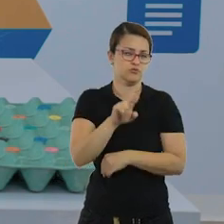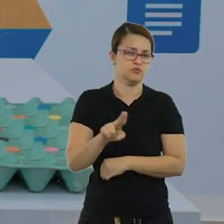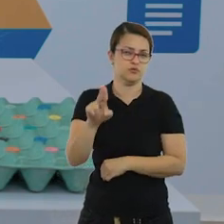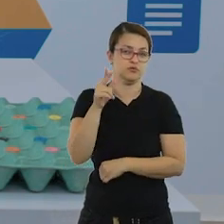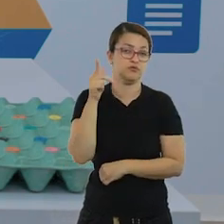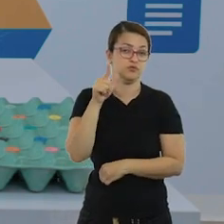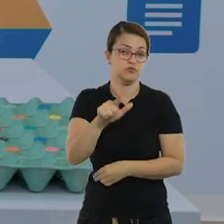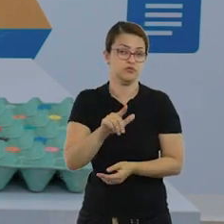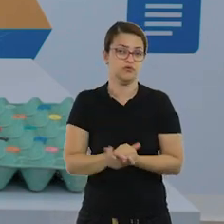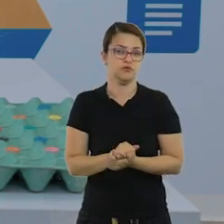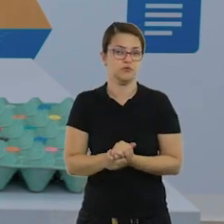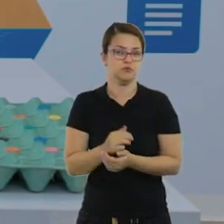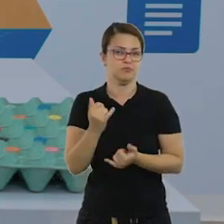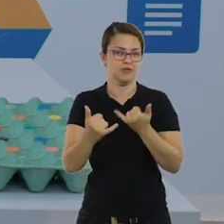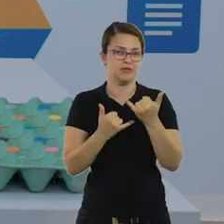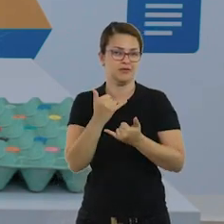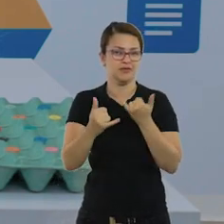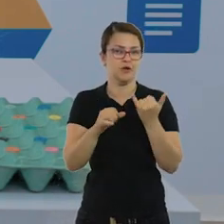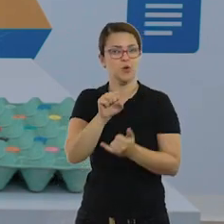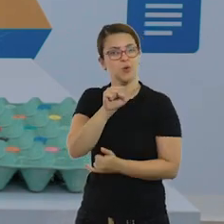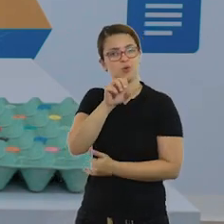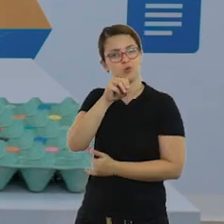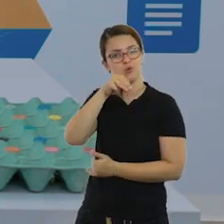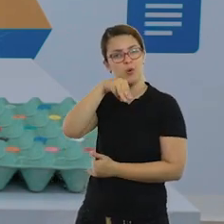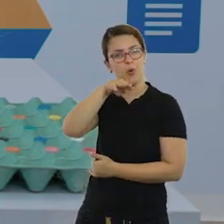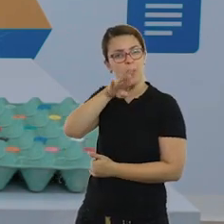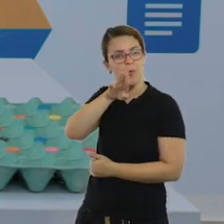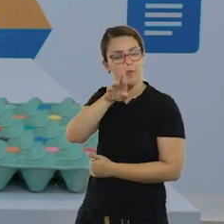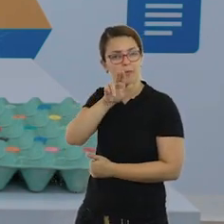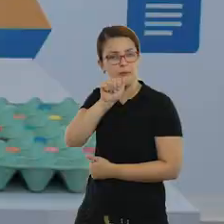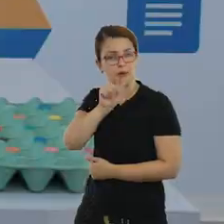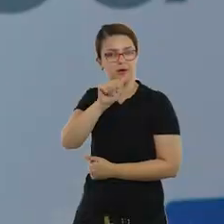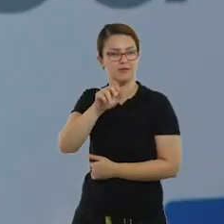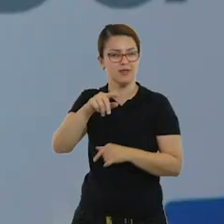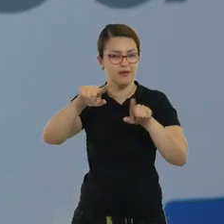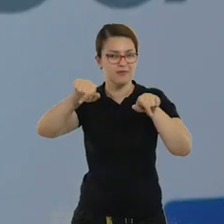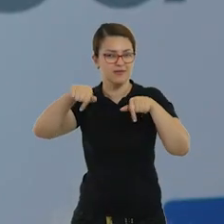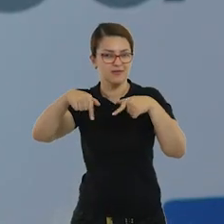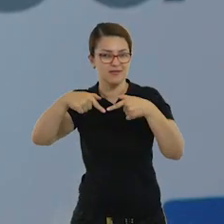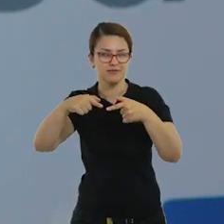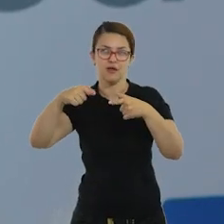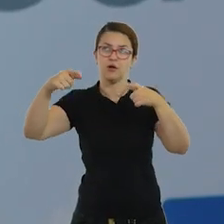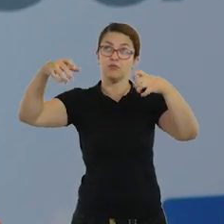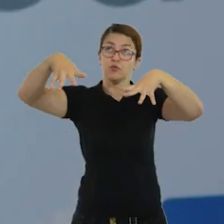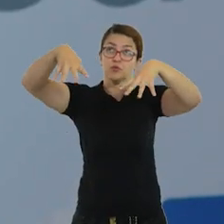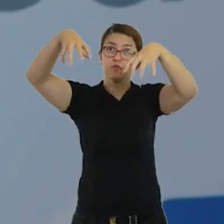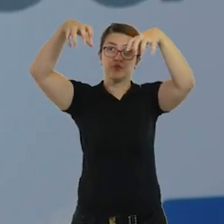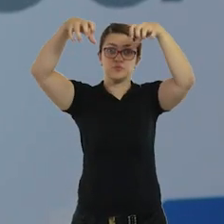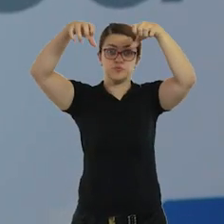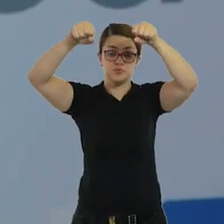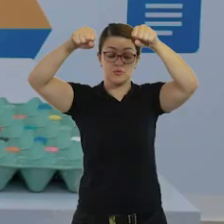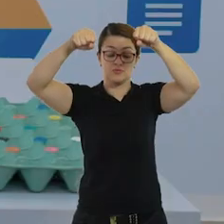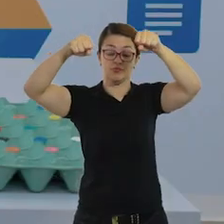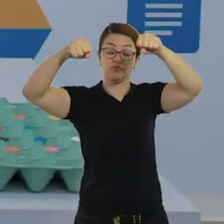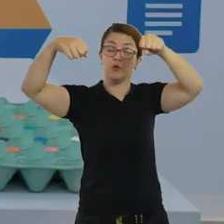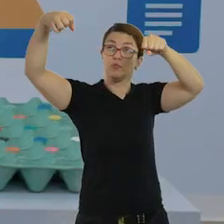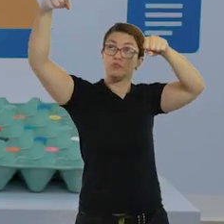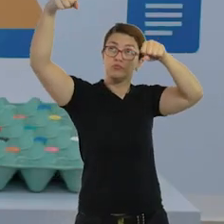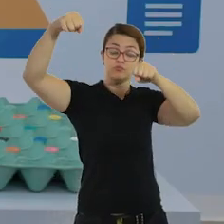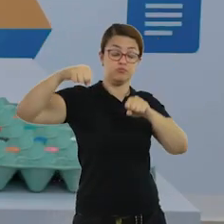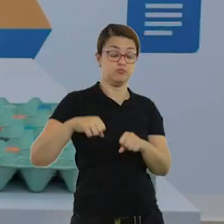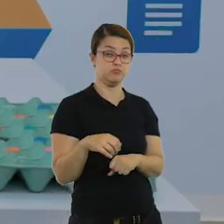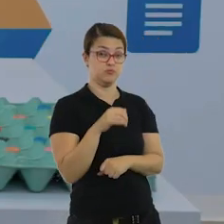outra brincadeira com as sombras. Então, de noite, num ambiente bem escuro, você pega o celular com a lanterna acesa, coloca por baixo